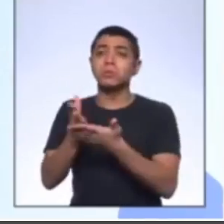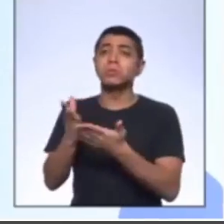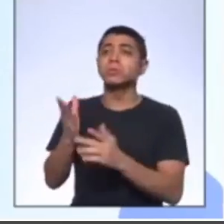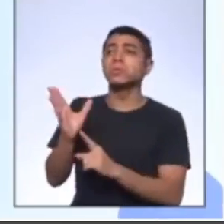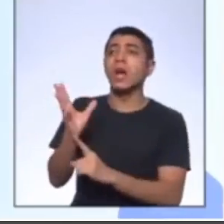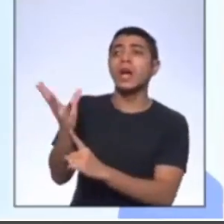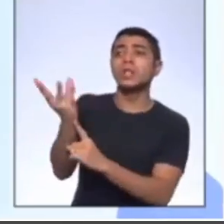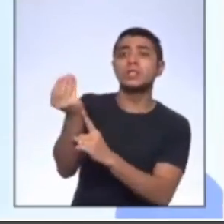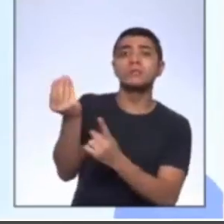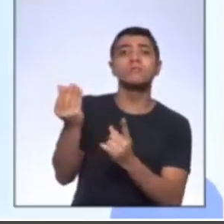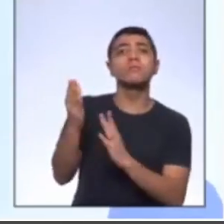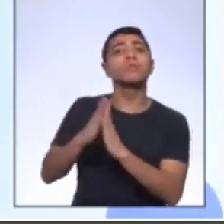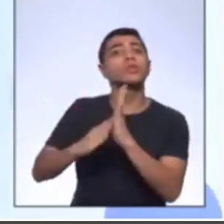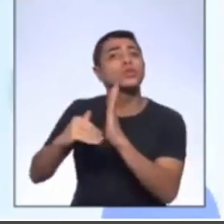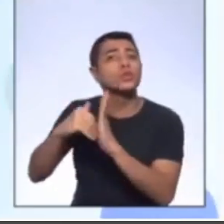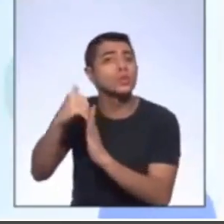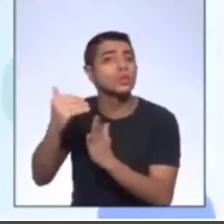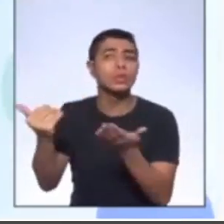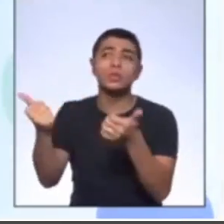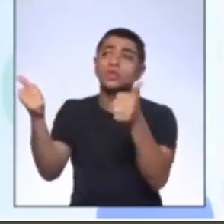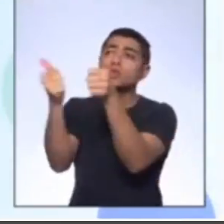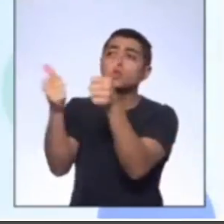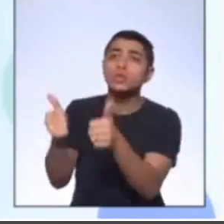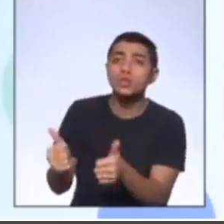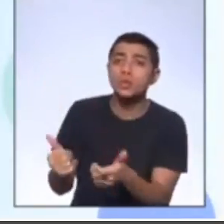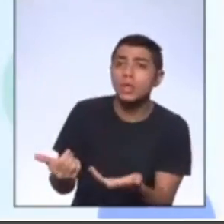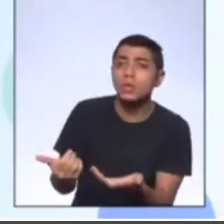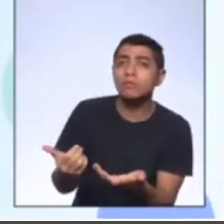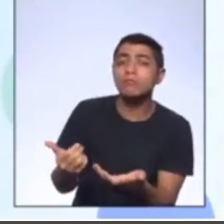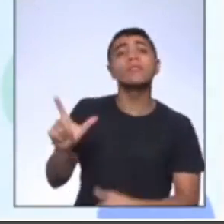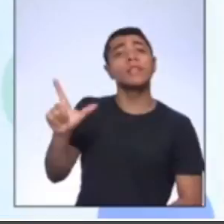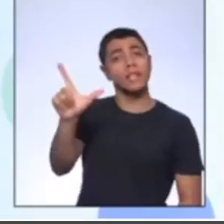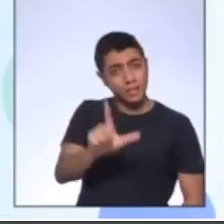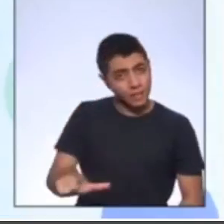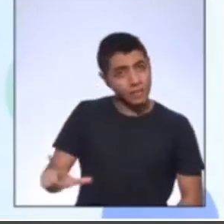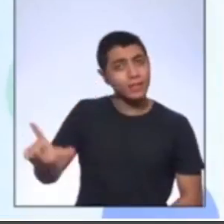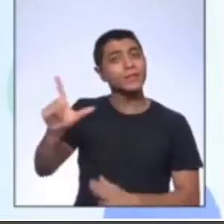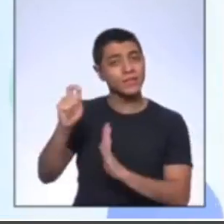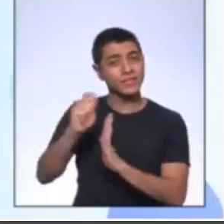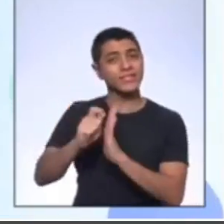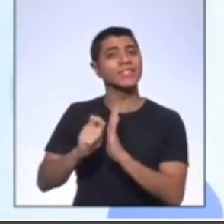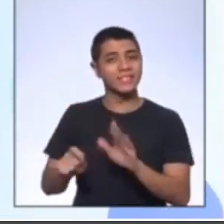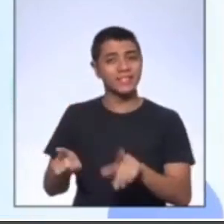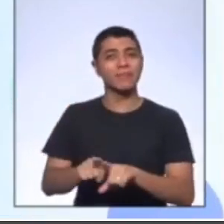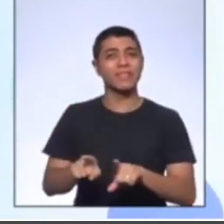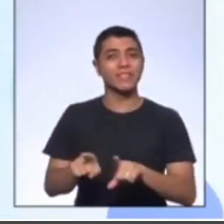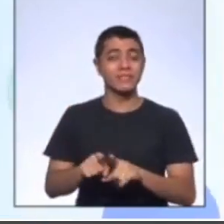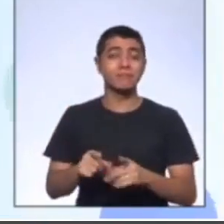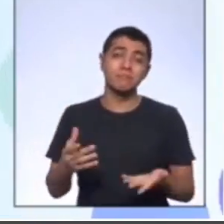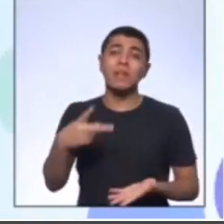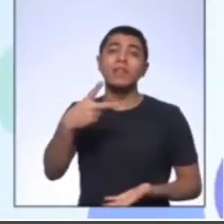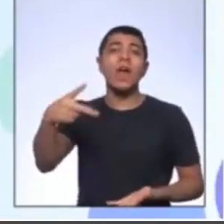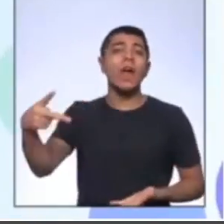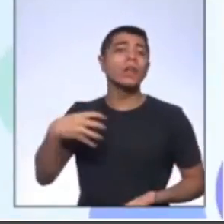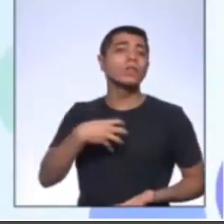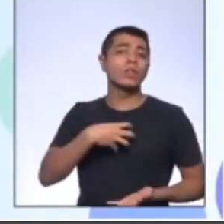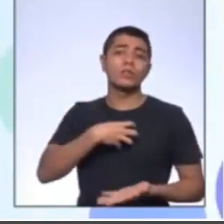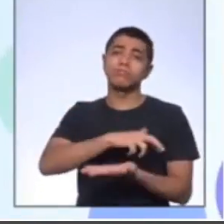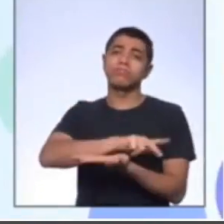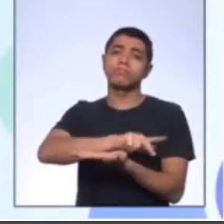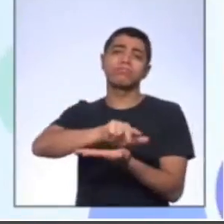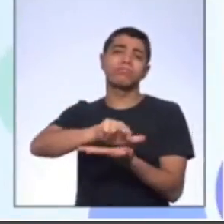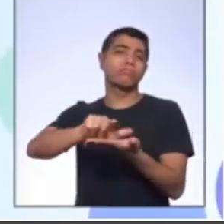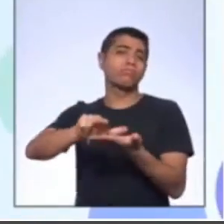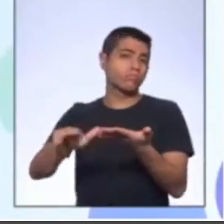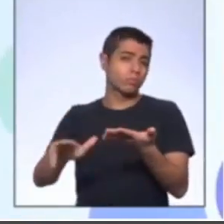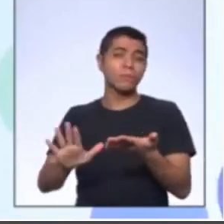como também na literatura na escrita dos textos tá essas escritas gente elas apresentam também os características elas falam do cotidiano